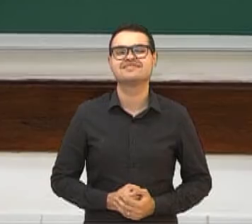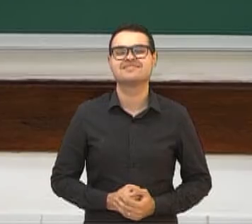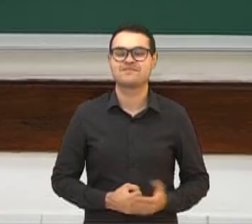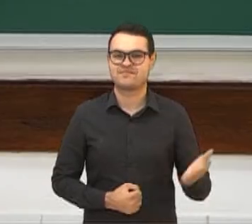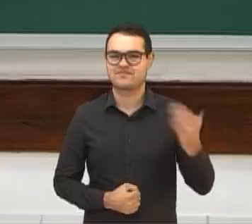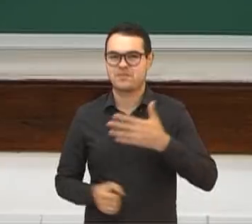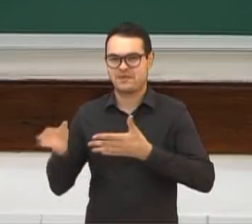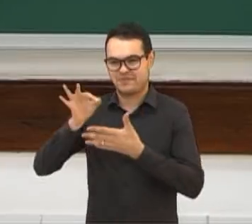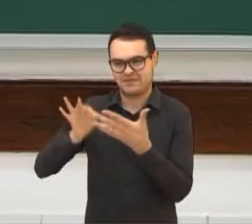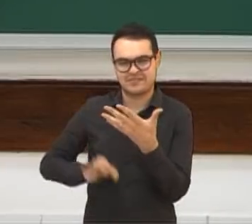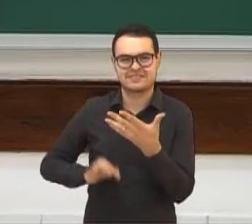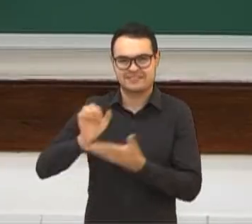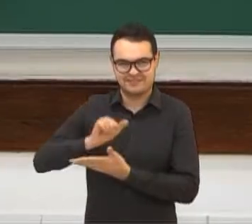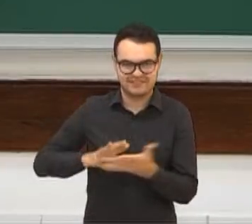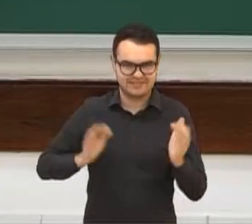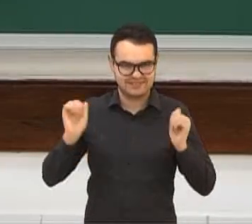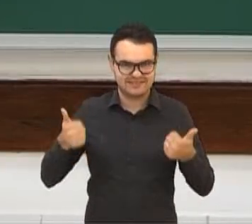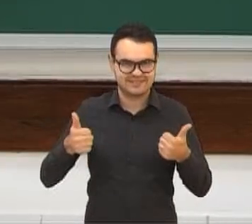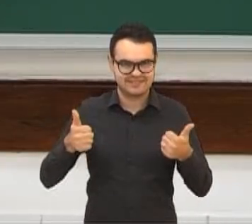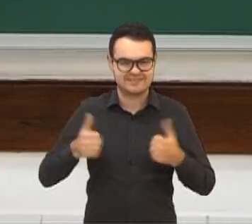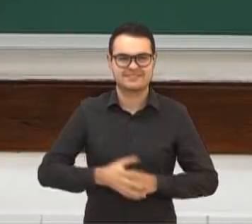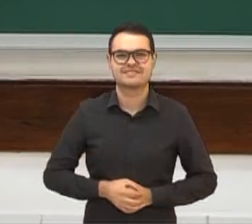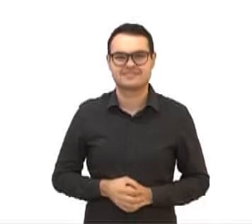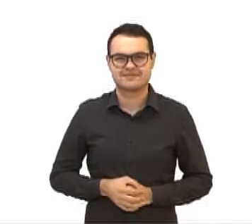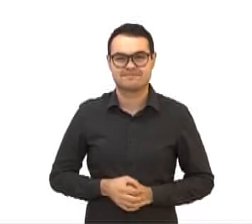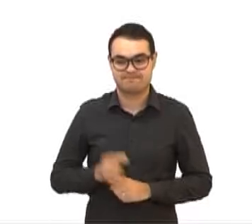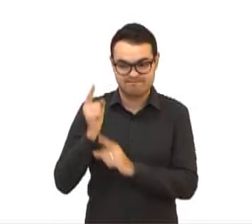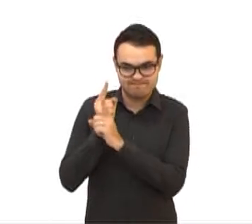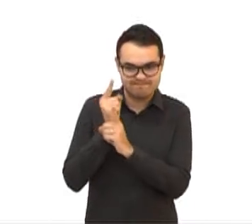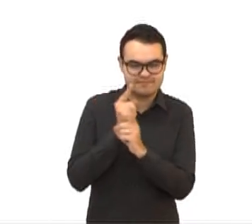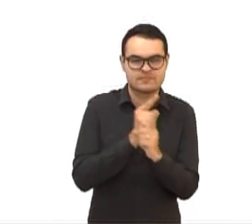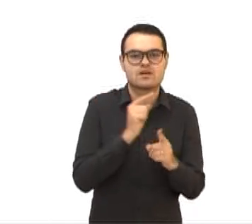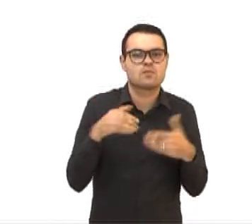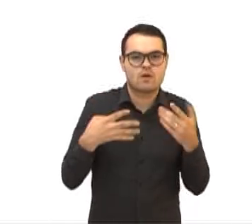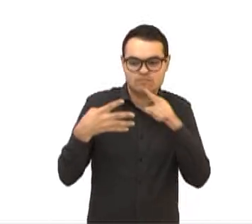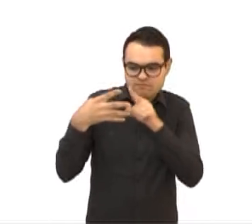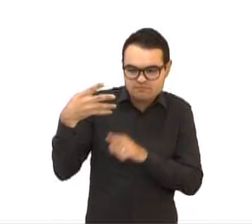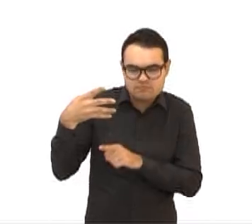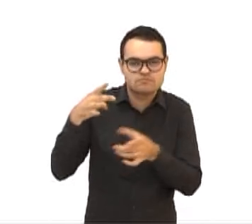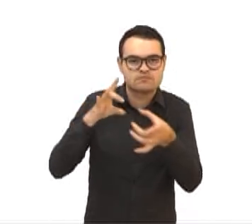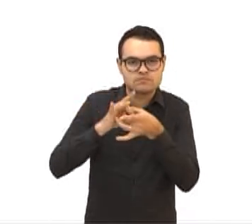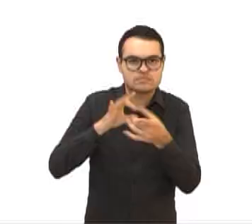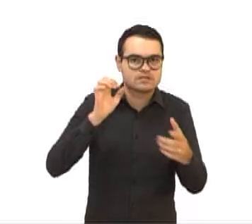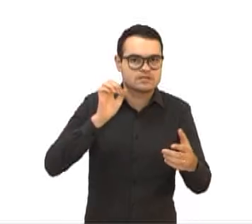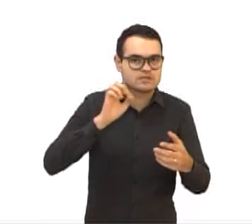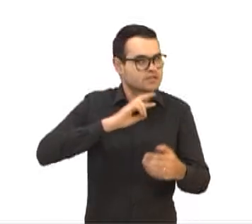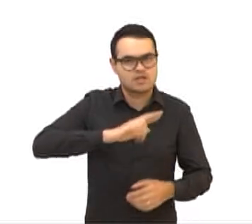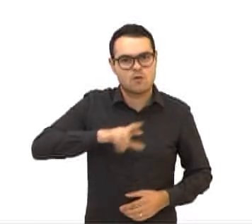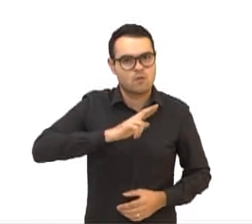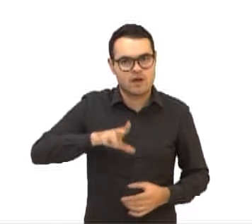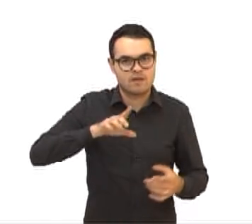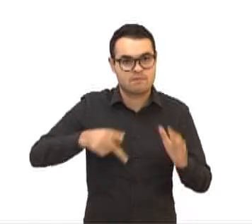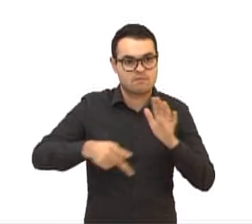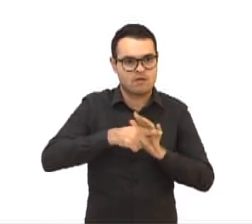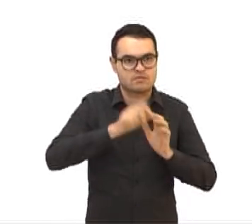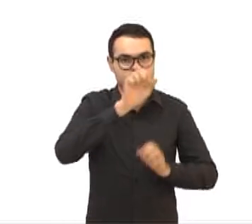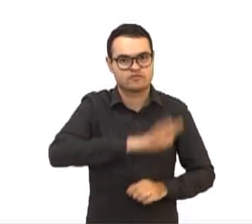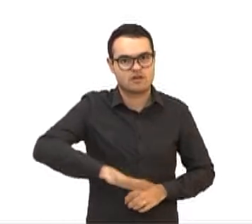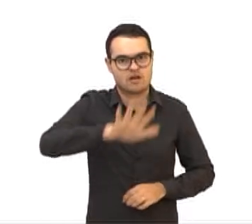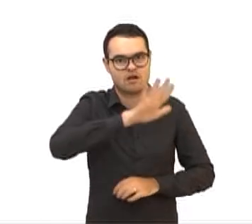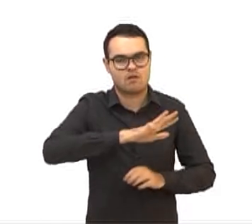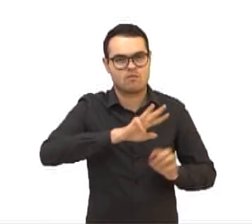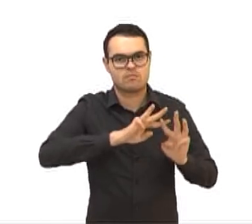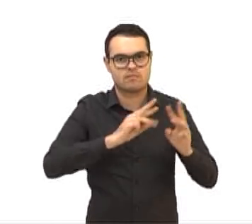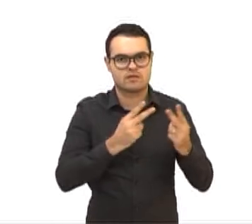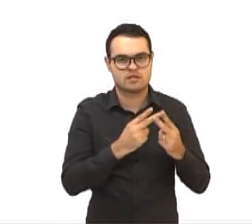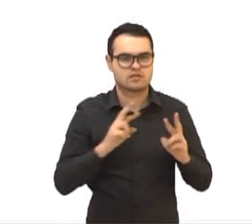Vamos para a correção da atividade? Olha só, identifique quais das propriedades a seguir não é uma propriedade geral da